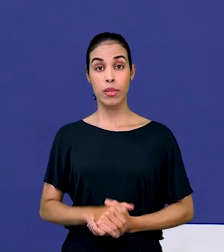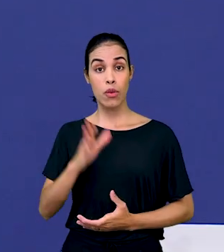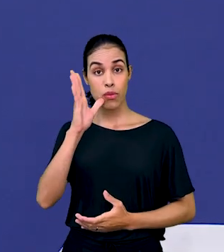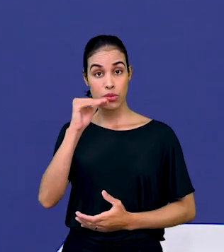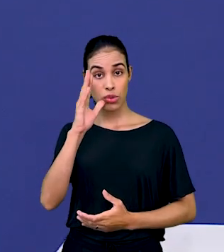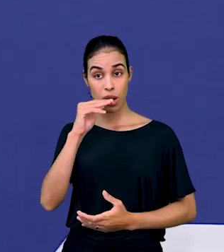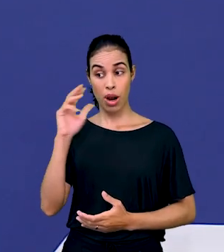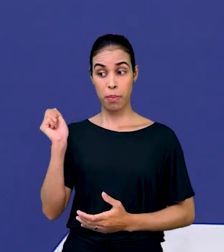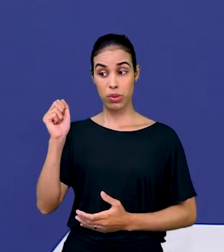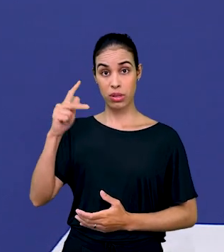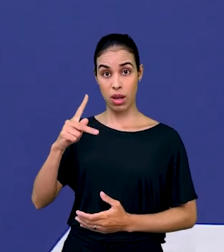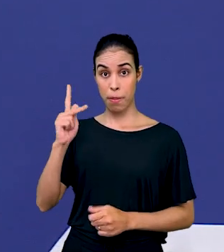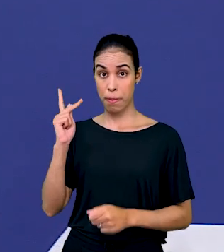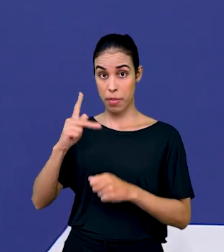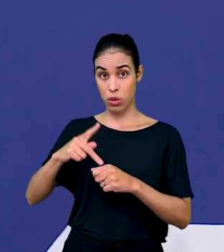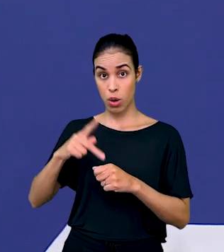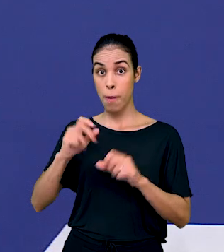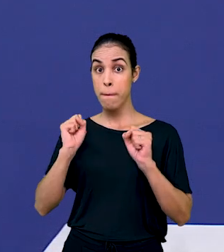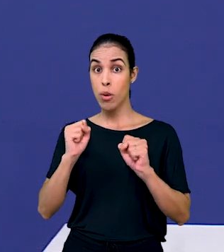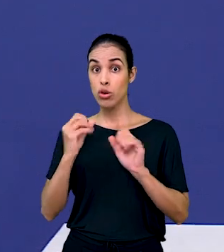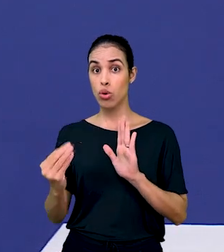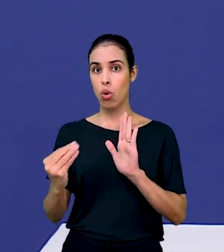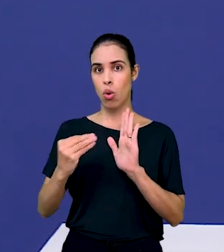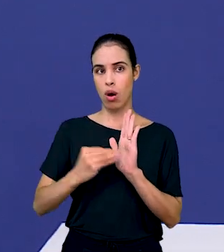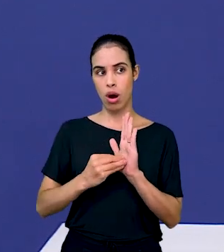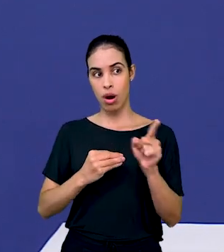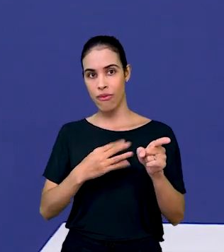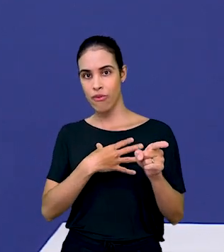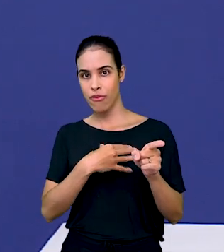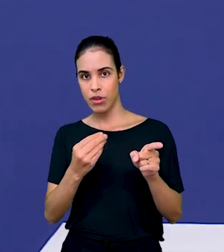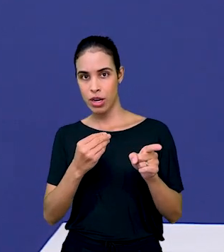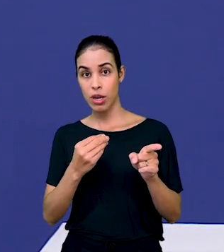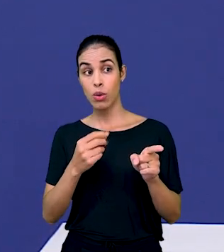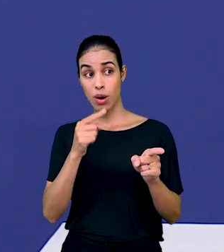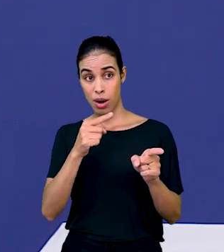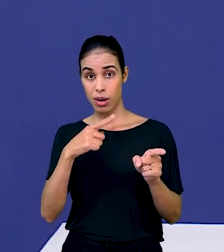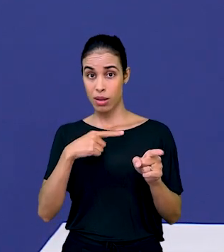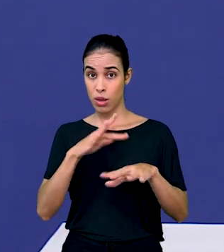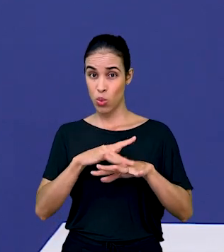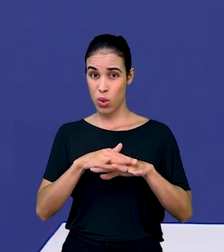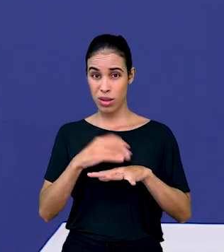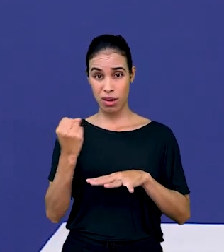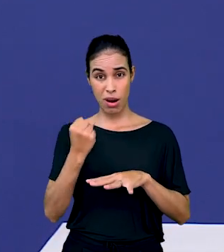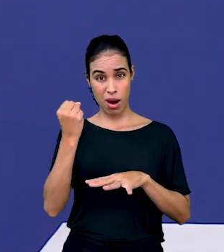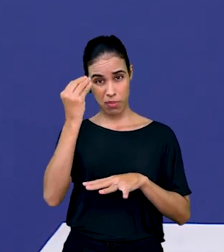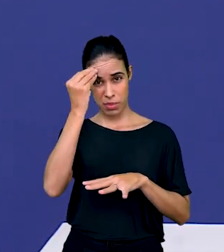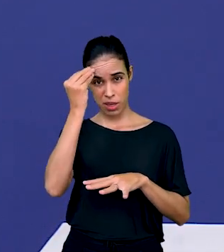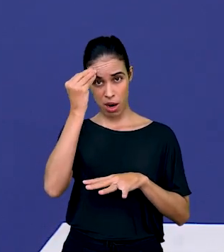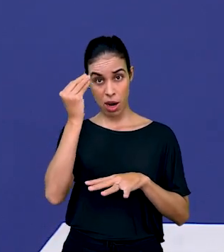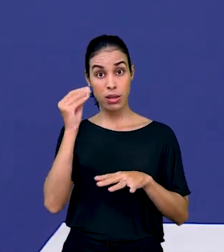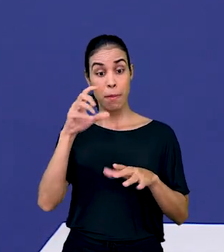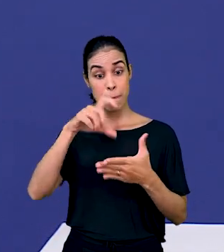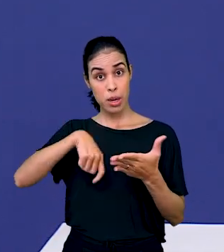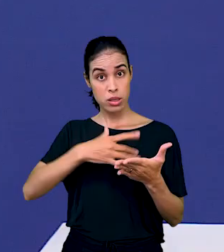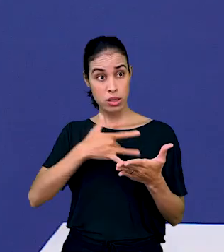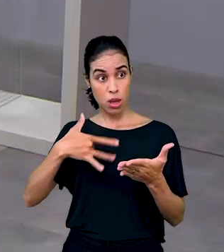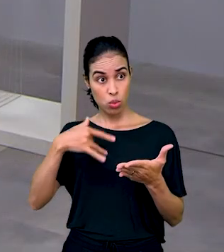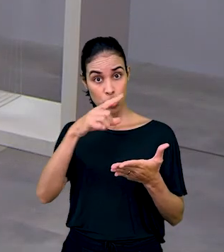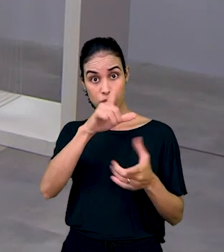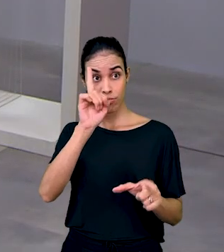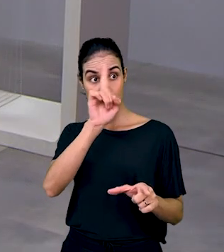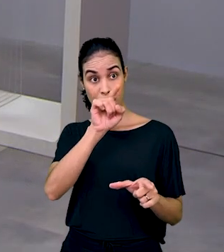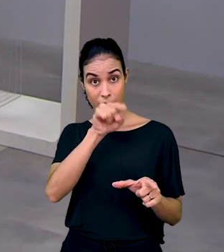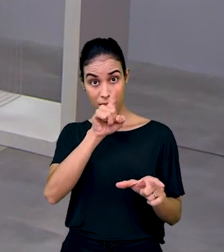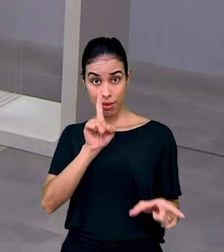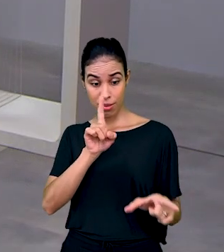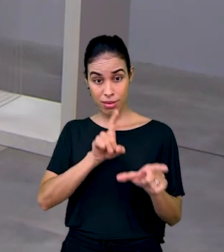Um aposentado da Petrobras vai poder incluir o filho de 28 anos com distúrbio psiquiátrico grave em plano de saúde.